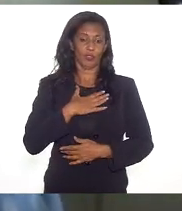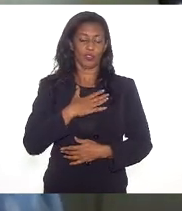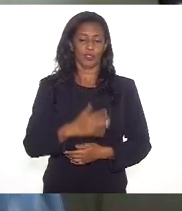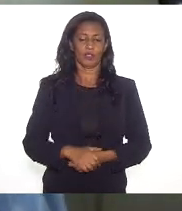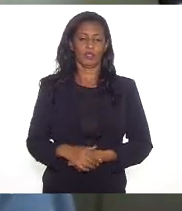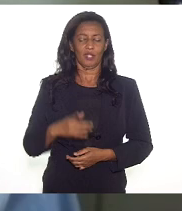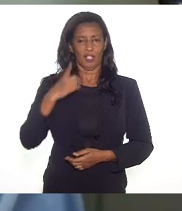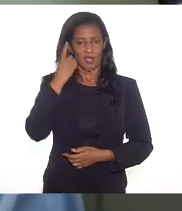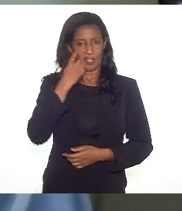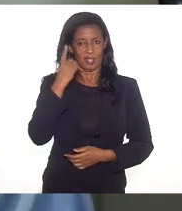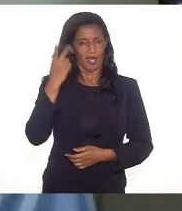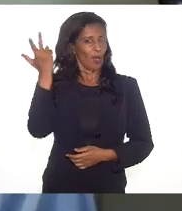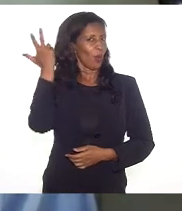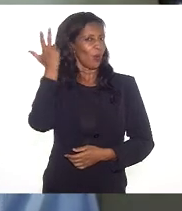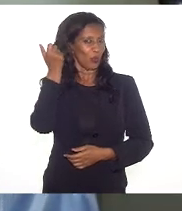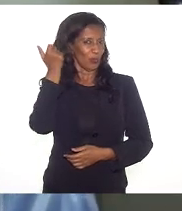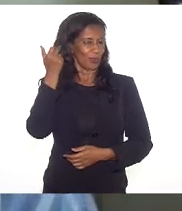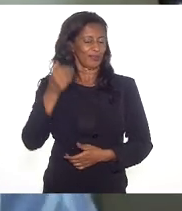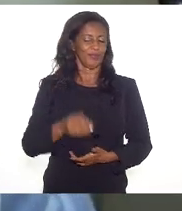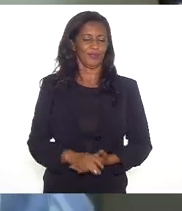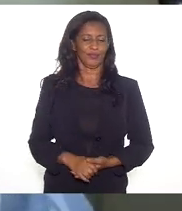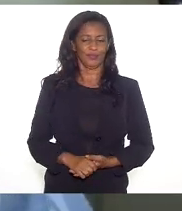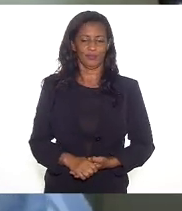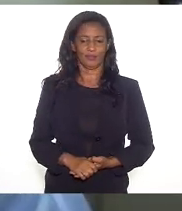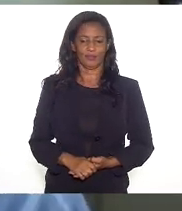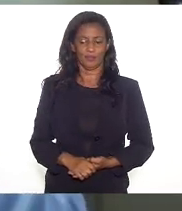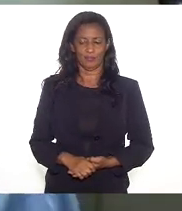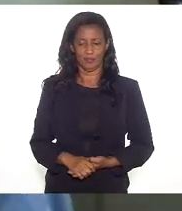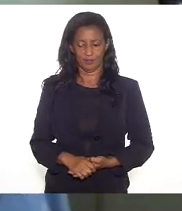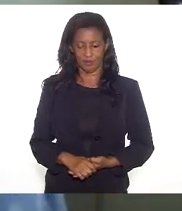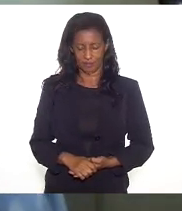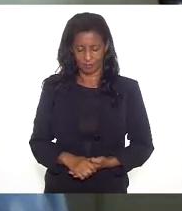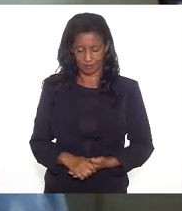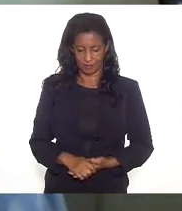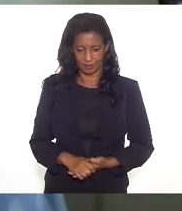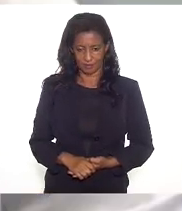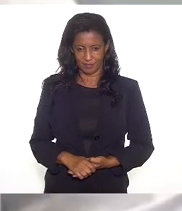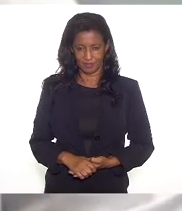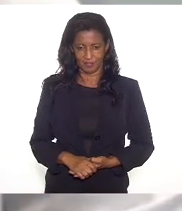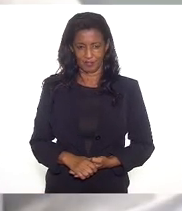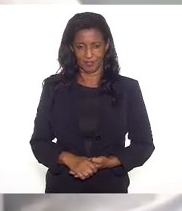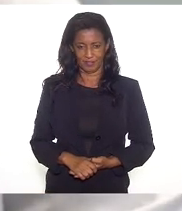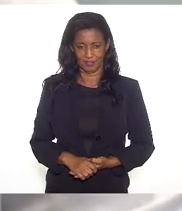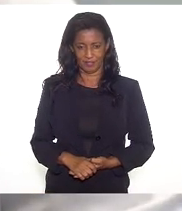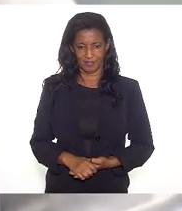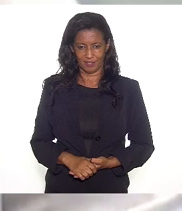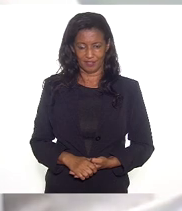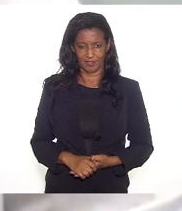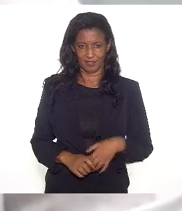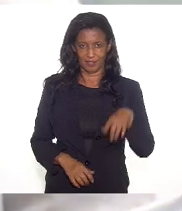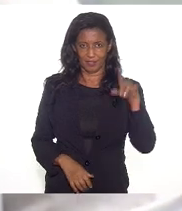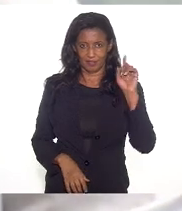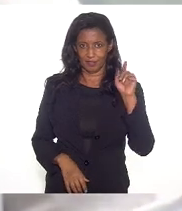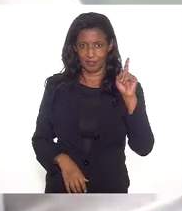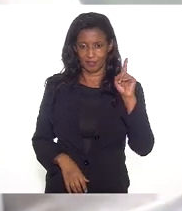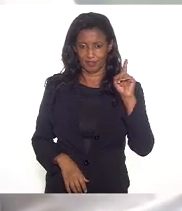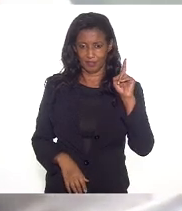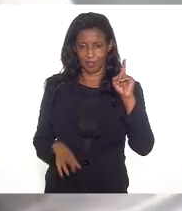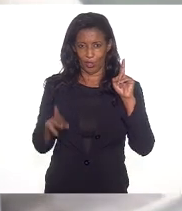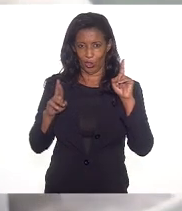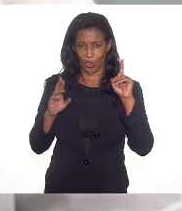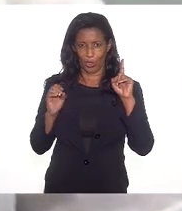o deputado Eliomar Coelho. E eu queria abrir... Deputado Rodrigo Amorim também, deputado Luiz